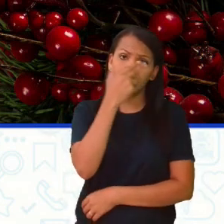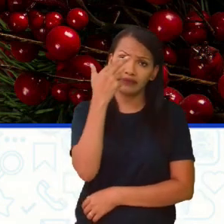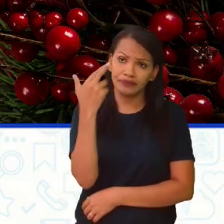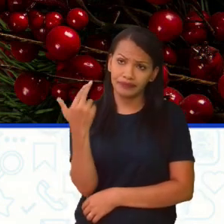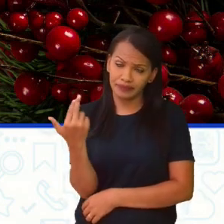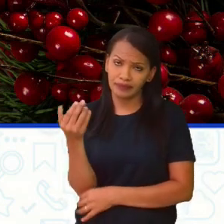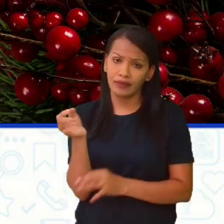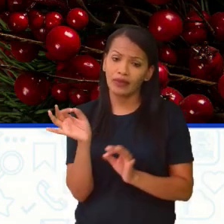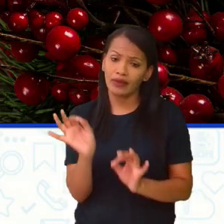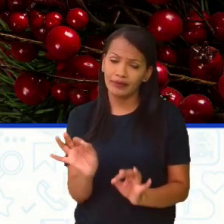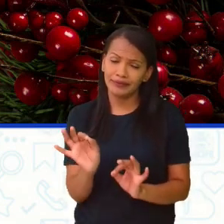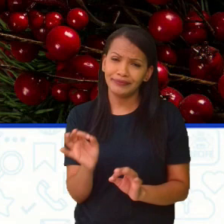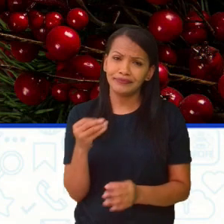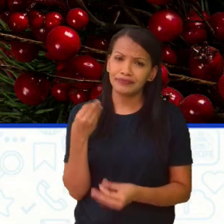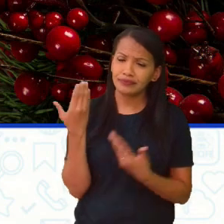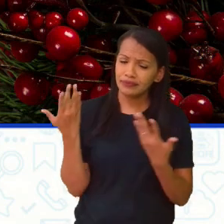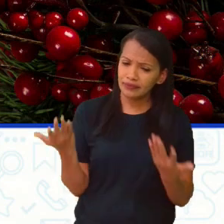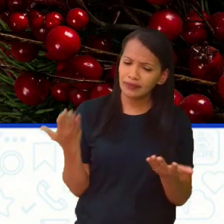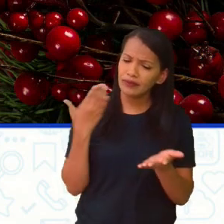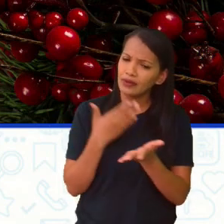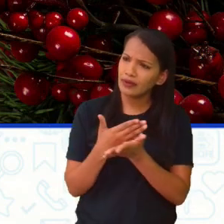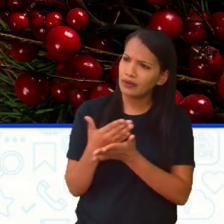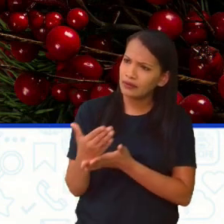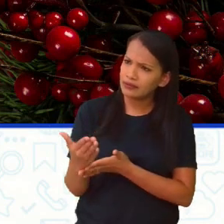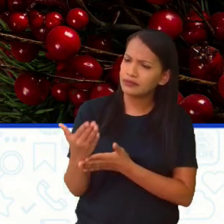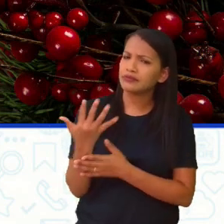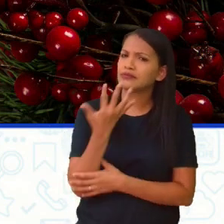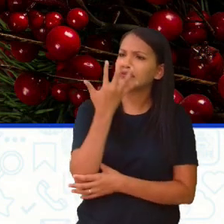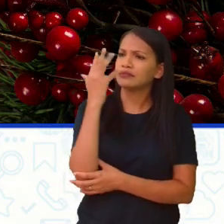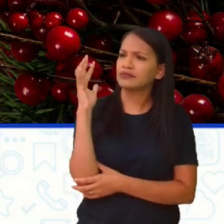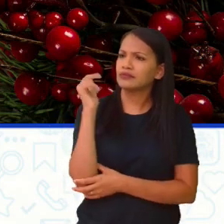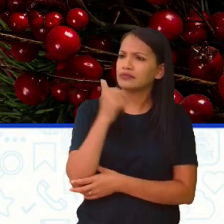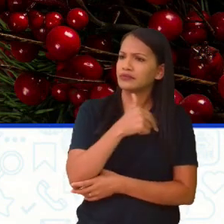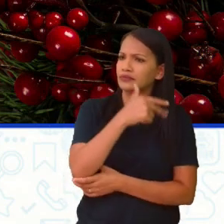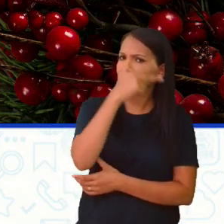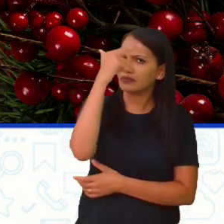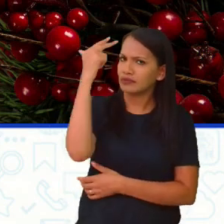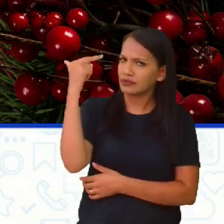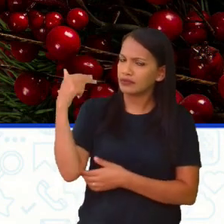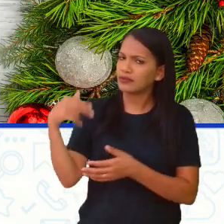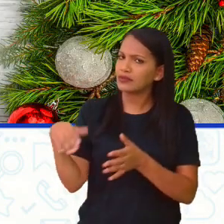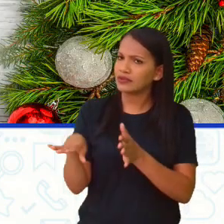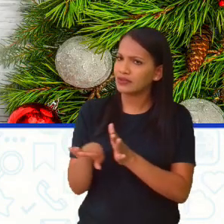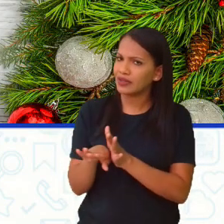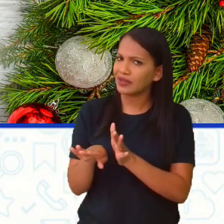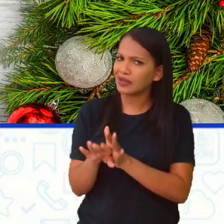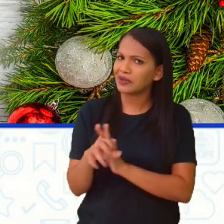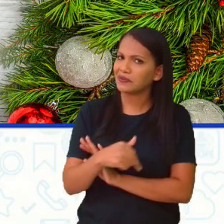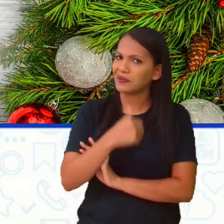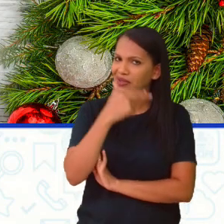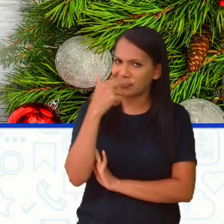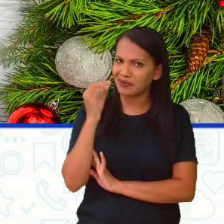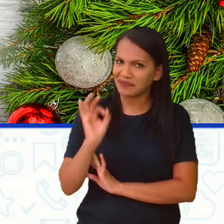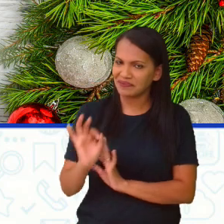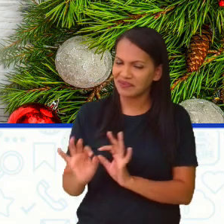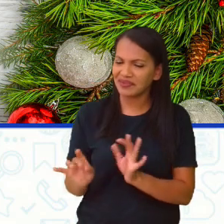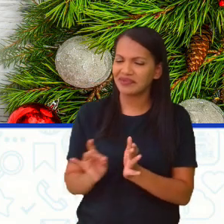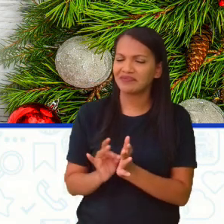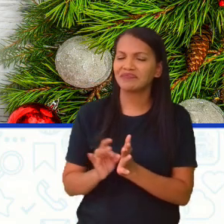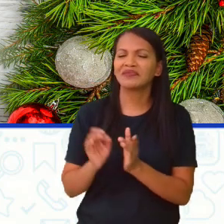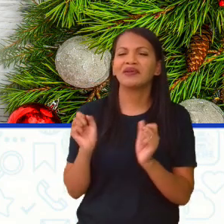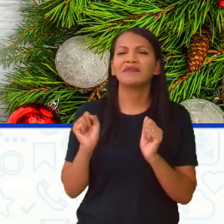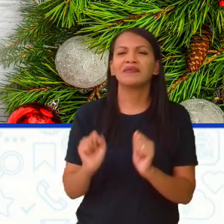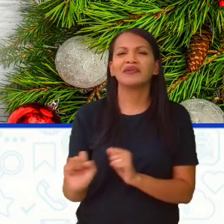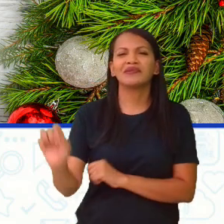até um vestígio. Quando começa a aparecer árvore decorada, é sinal de que o Natal está chegando, né? Também podemos